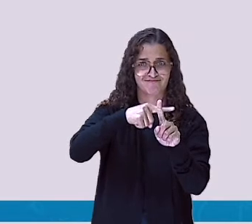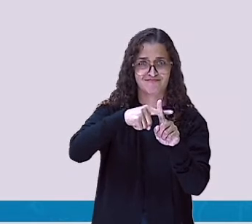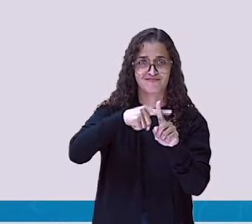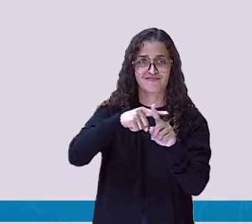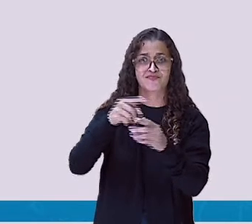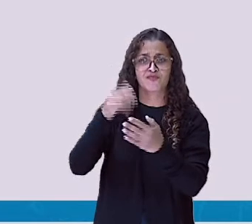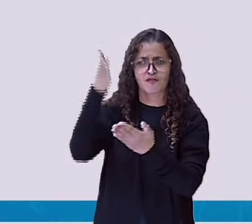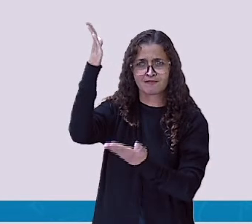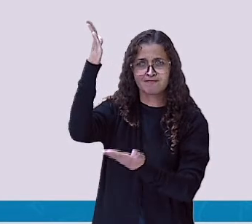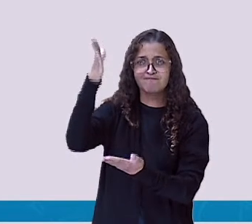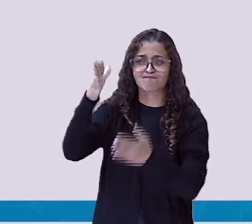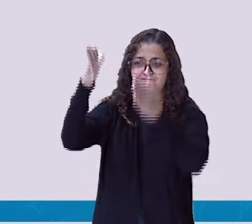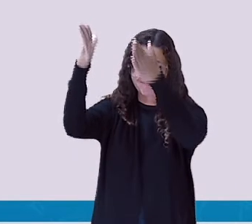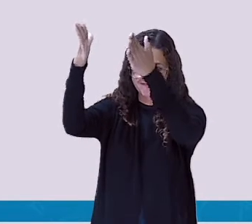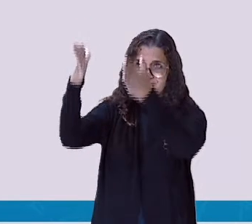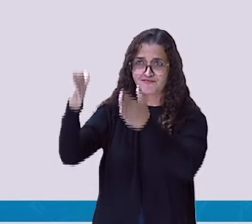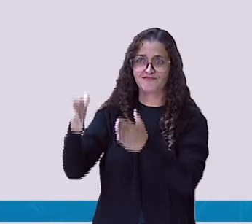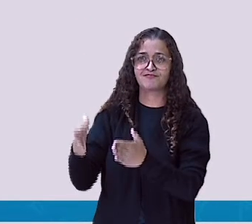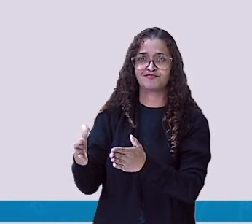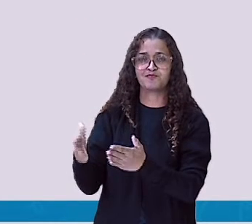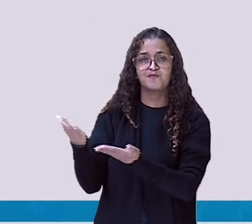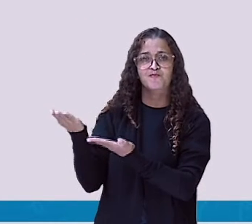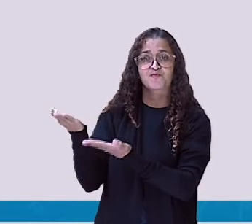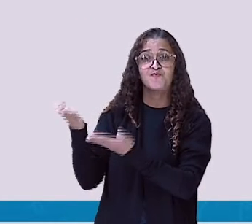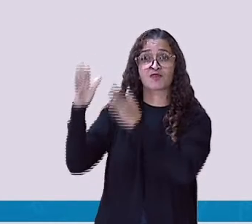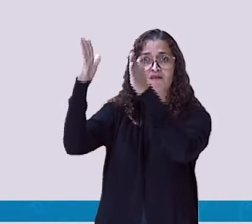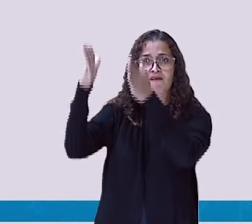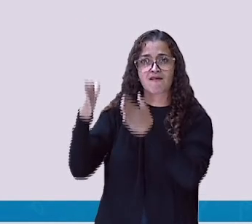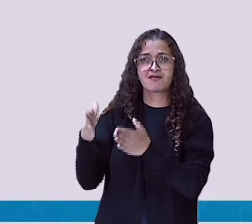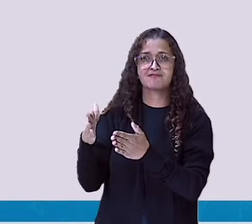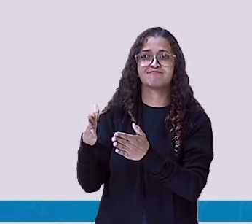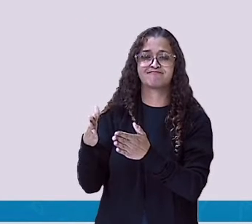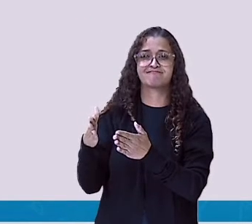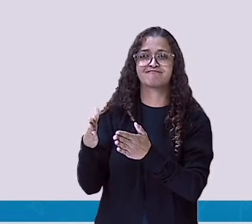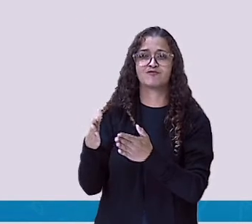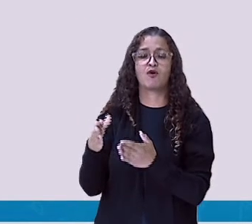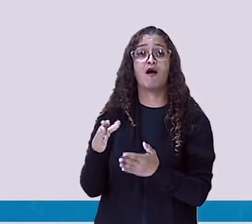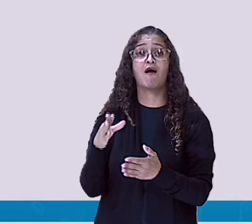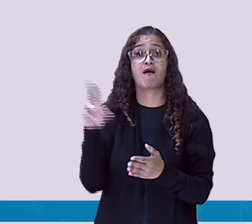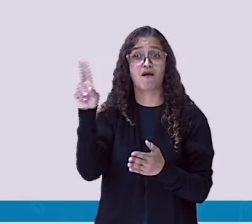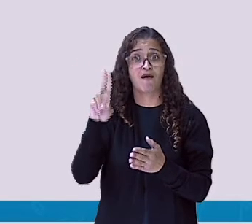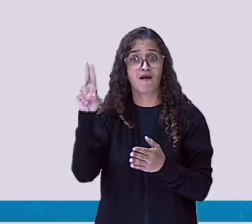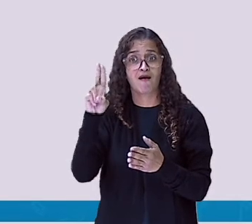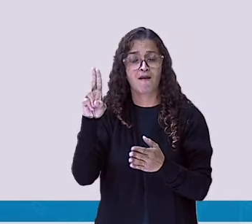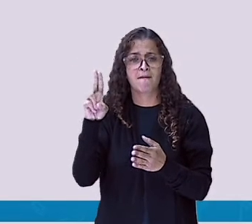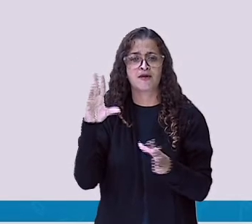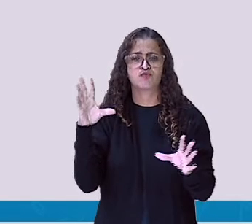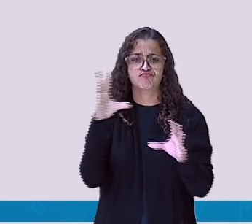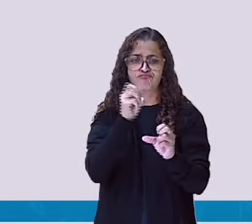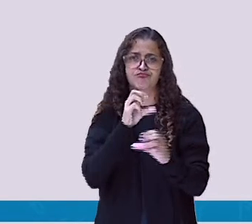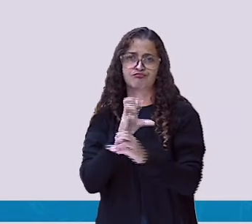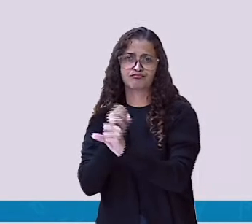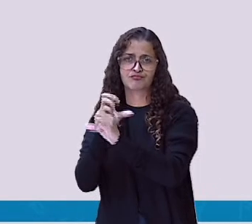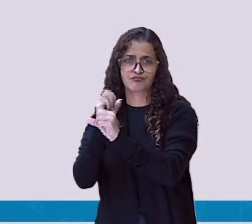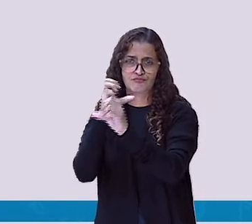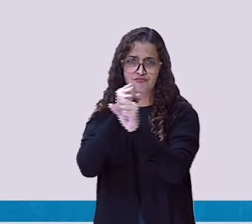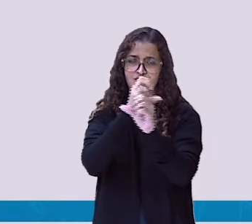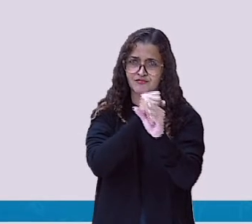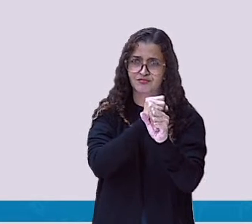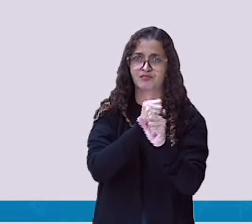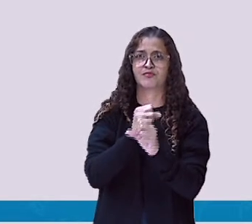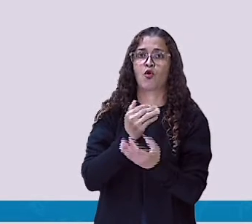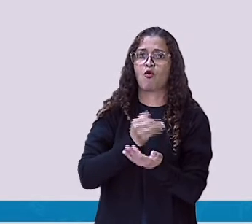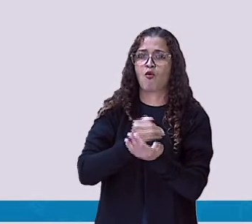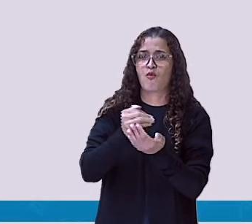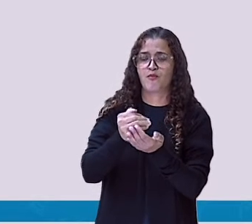já não está na posição que nós usamos para fazer a conta, então nós vamos fazer. Vamos começar